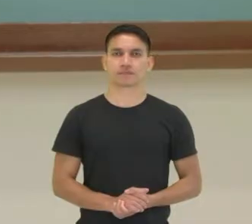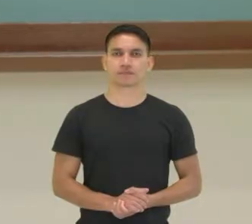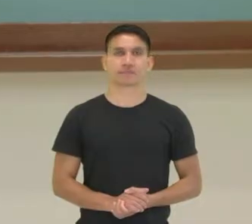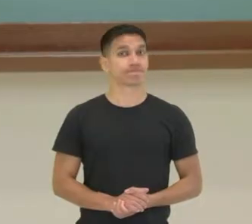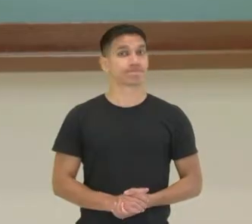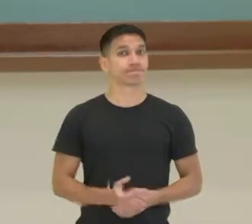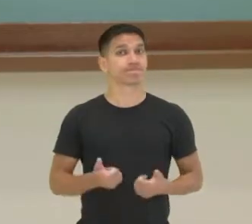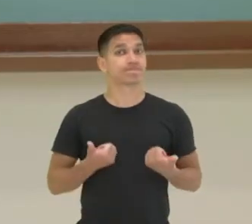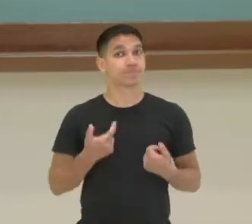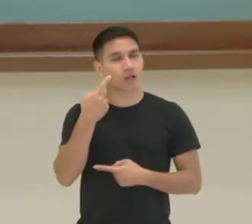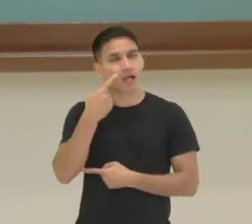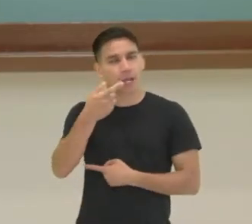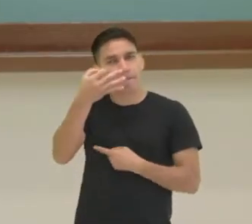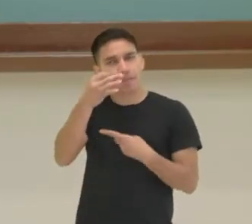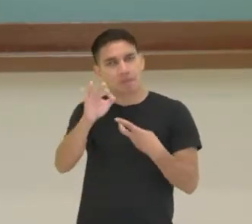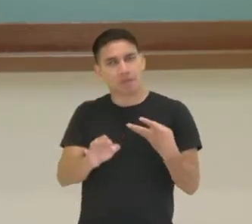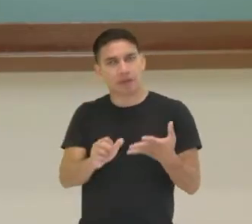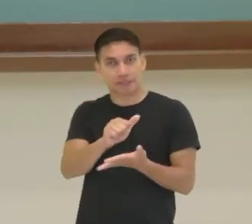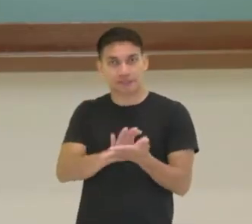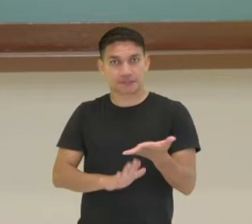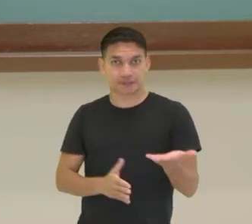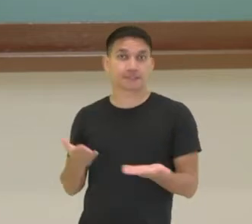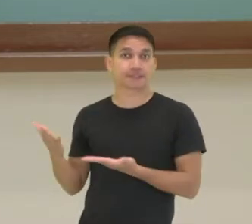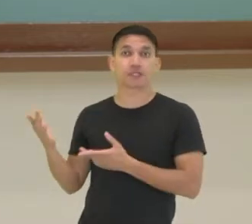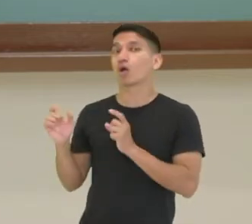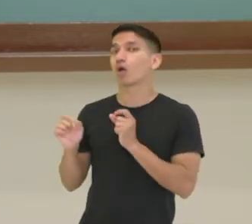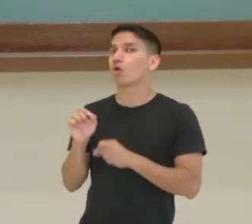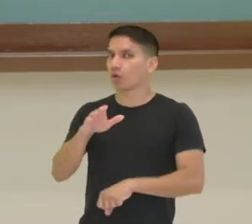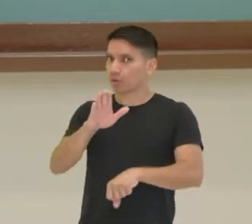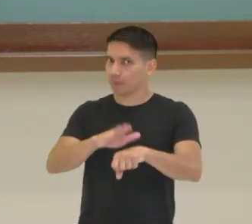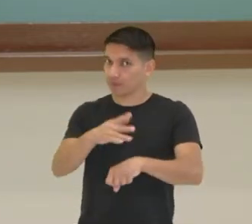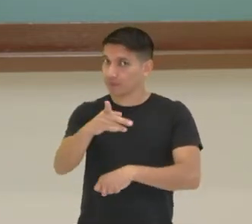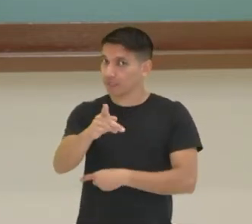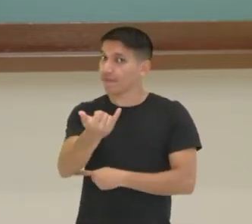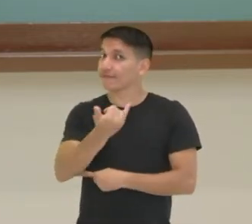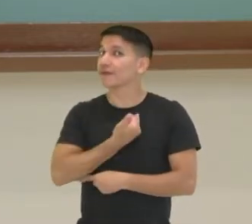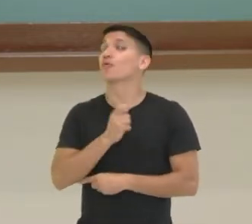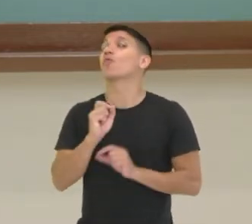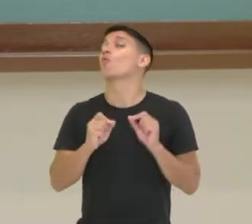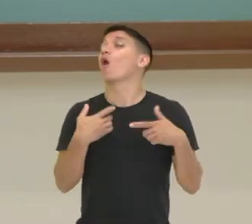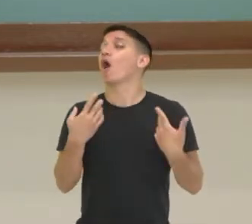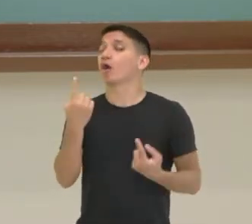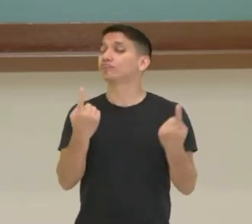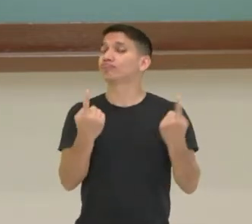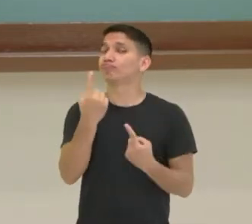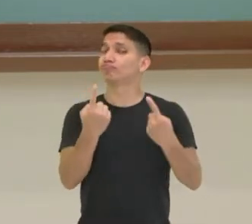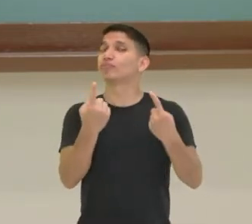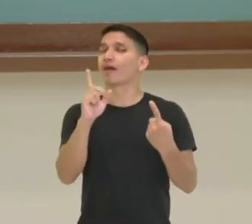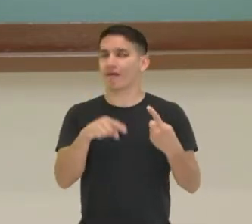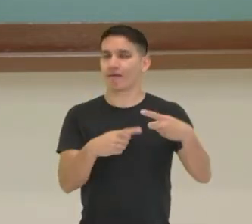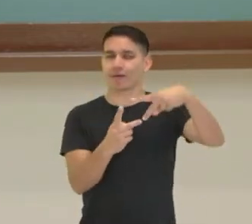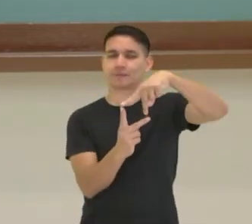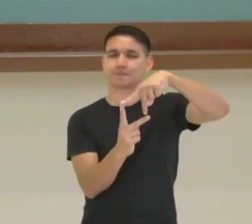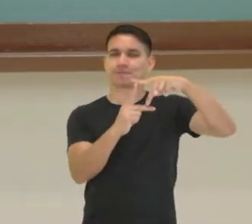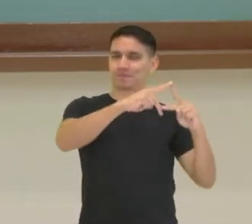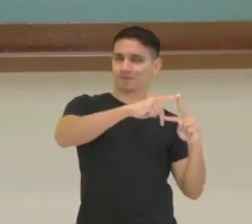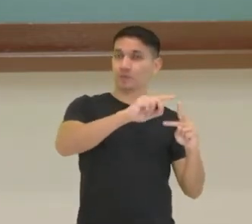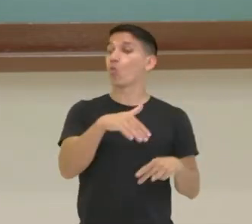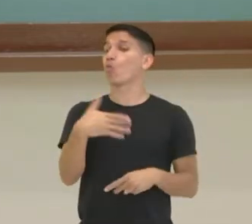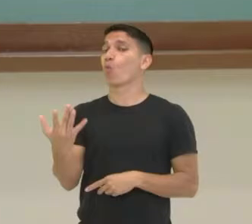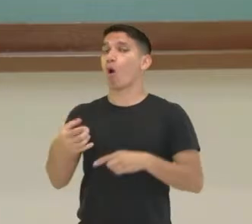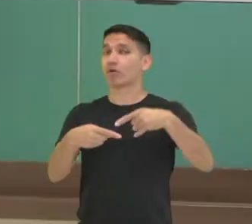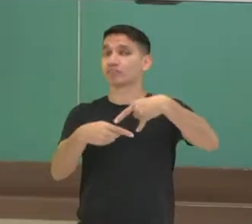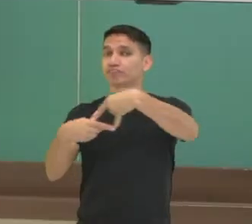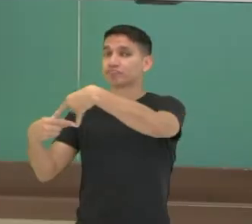Muito bem, vamos fazer a correção nesse exercício agora. É para você dizer para mim quem que é paralelogramo e quem que é trapézio. Confere lá comigo.